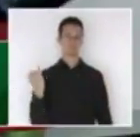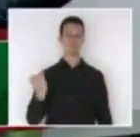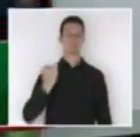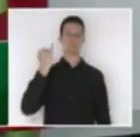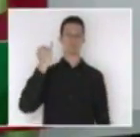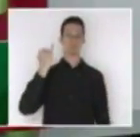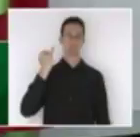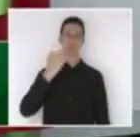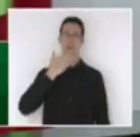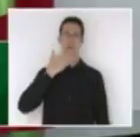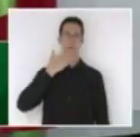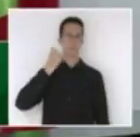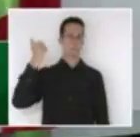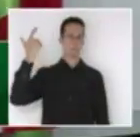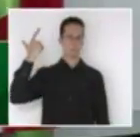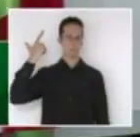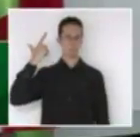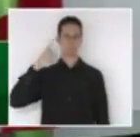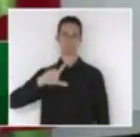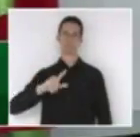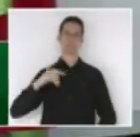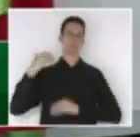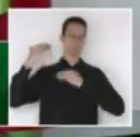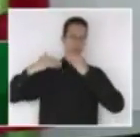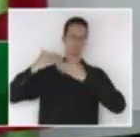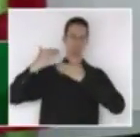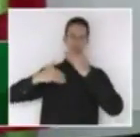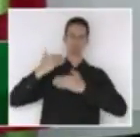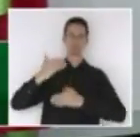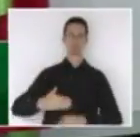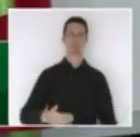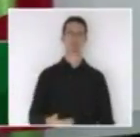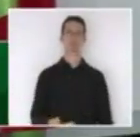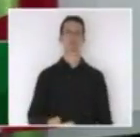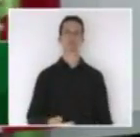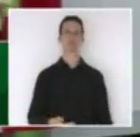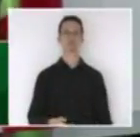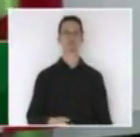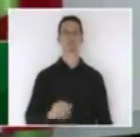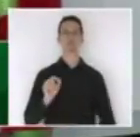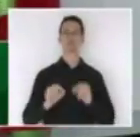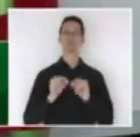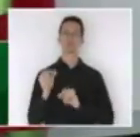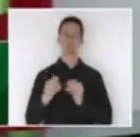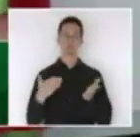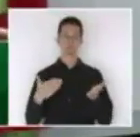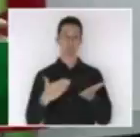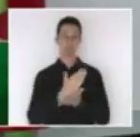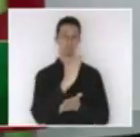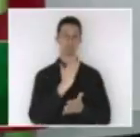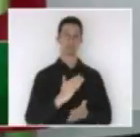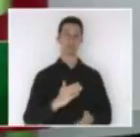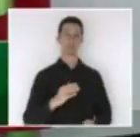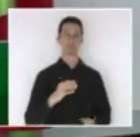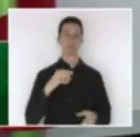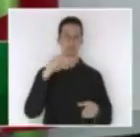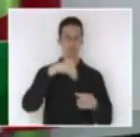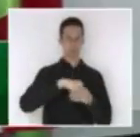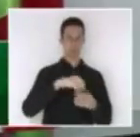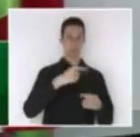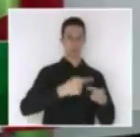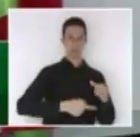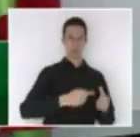ao longo do movimento dos técnicos agrícolas, que foi a aprovação na CCJ